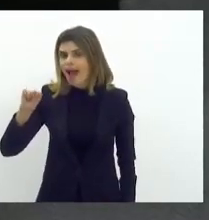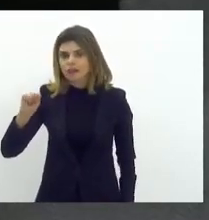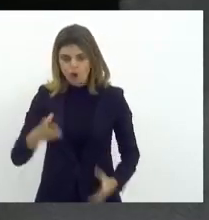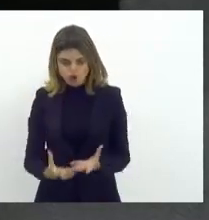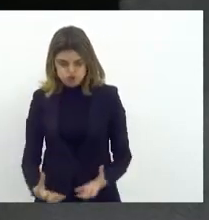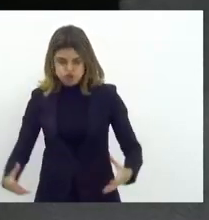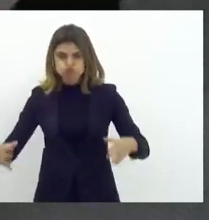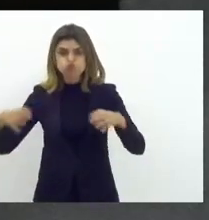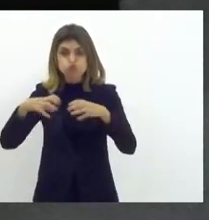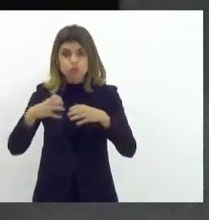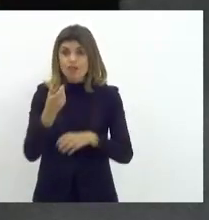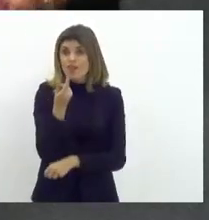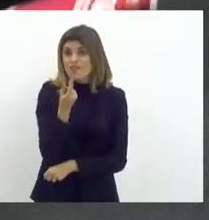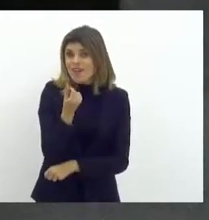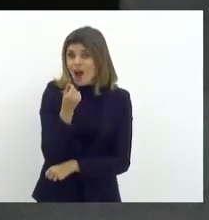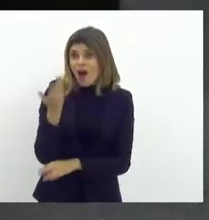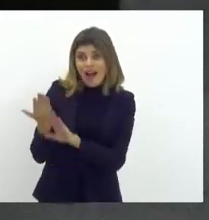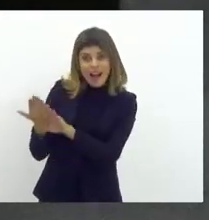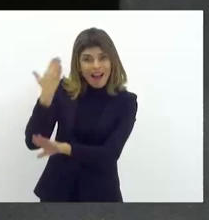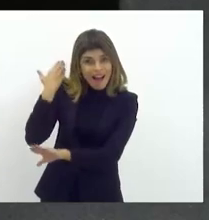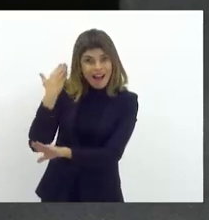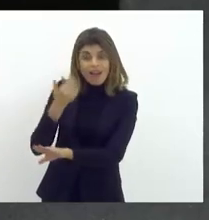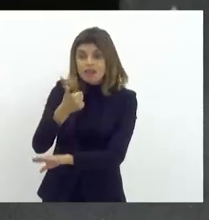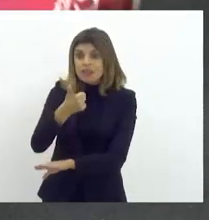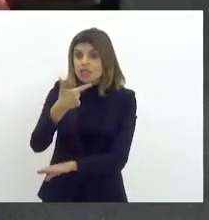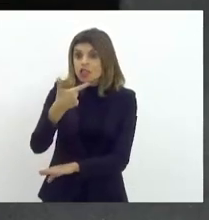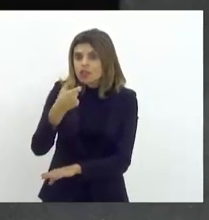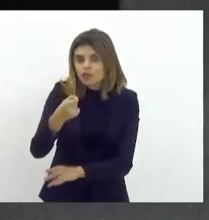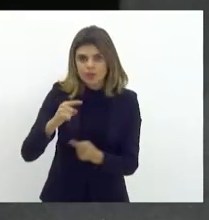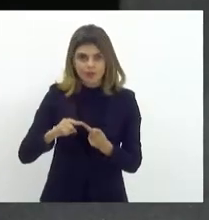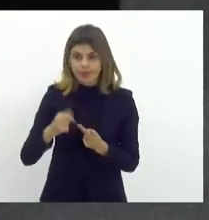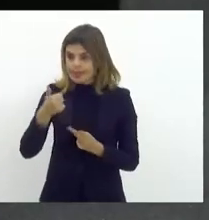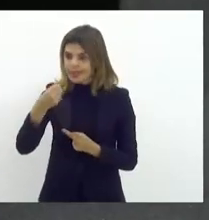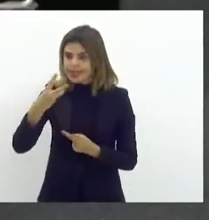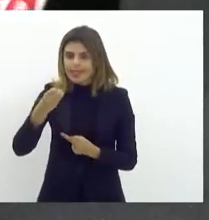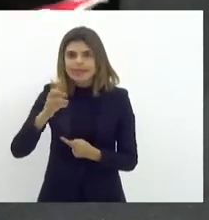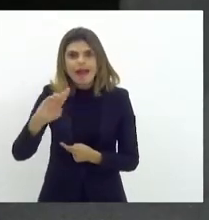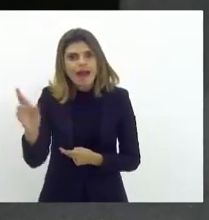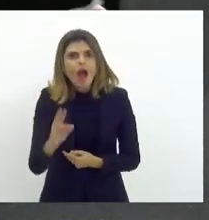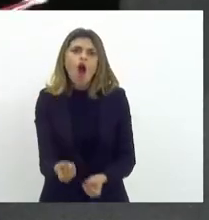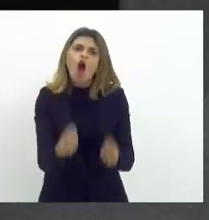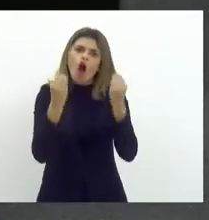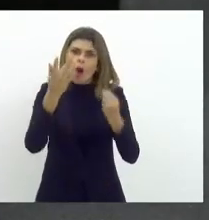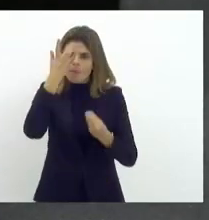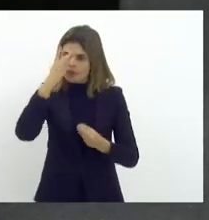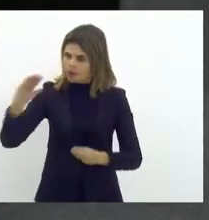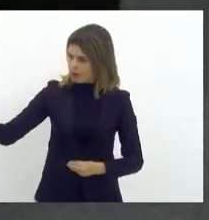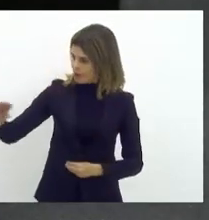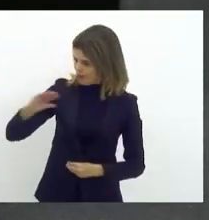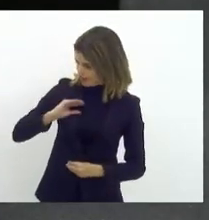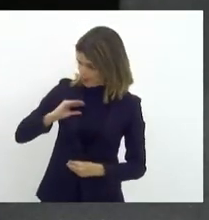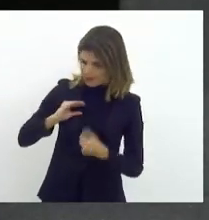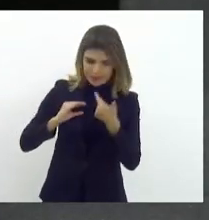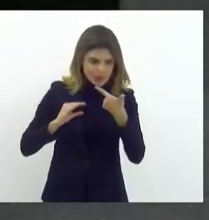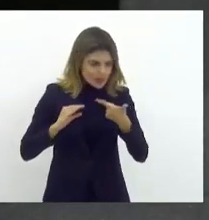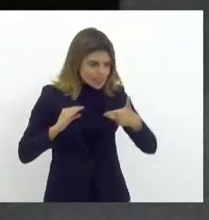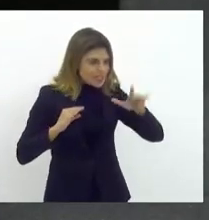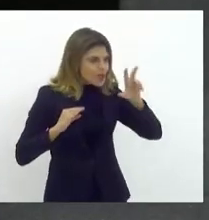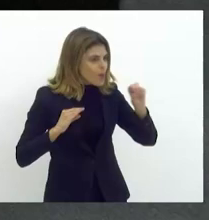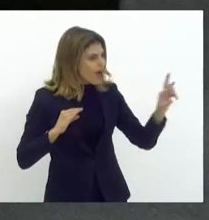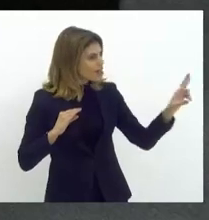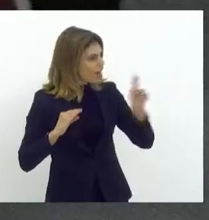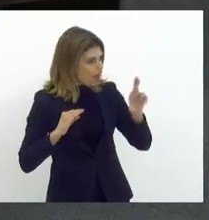a 120 130 como a pessoa que recebe um benefício que chega a 250